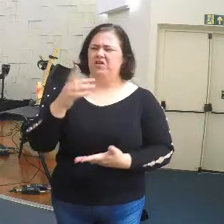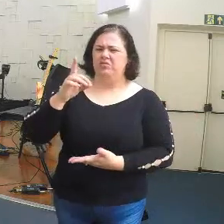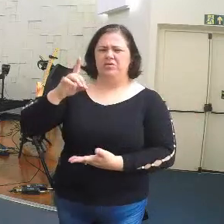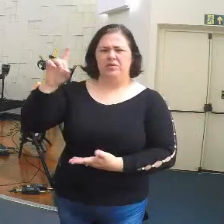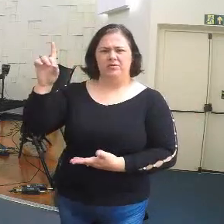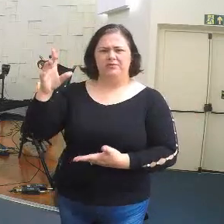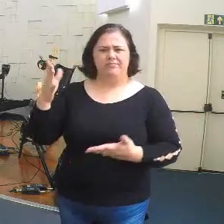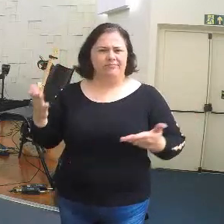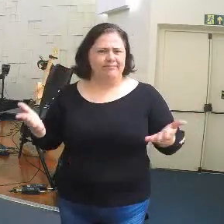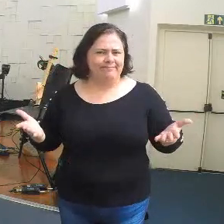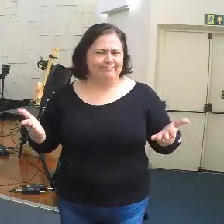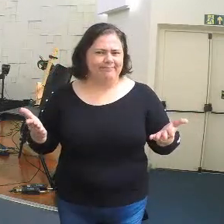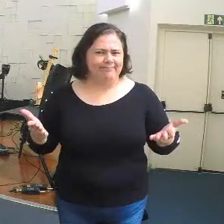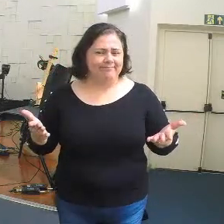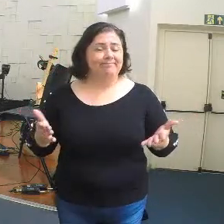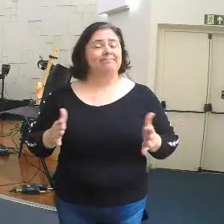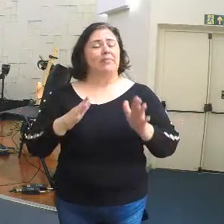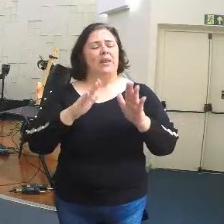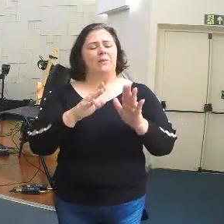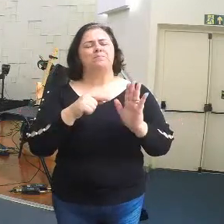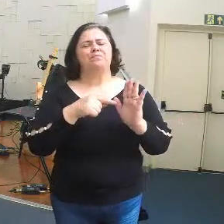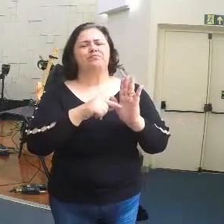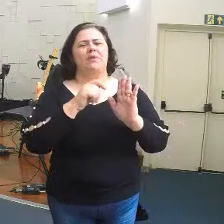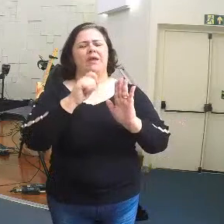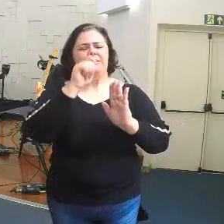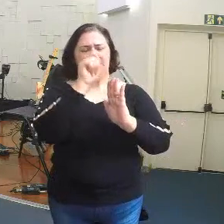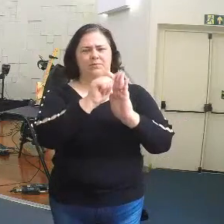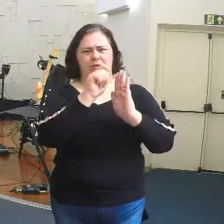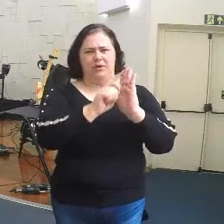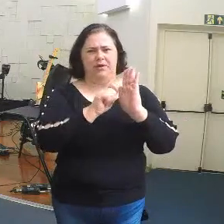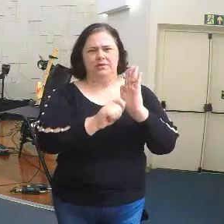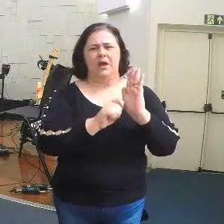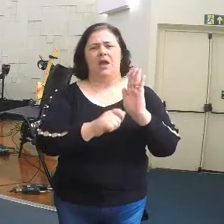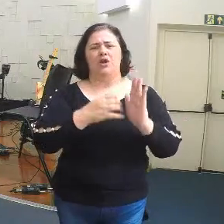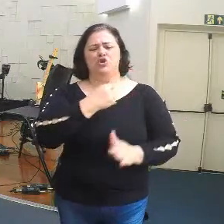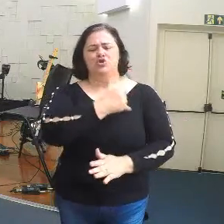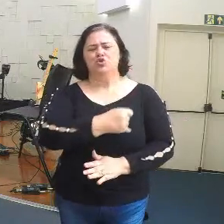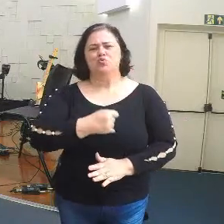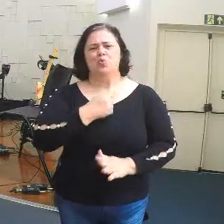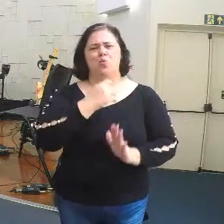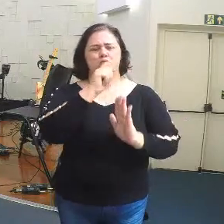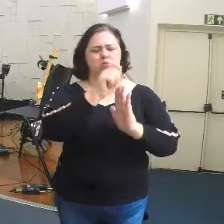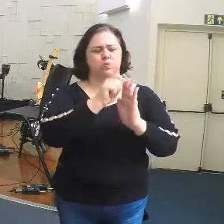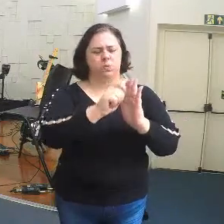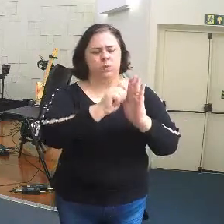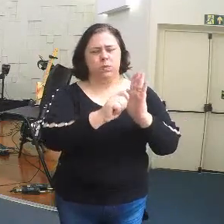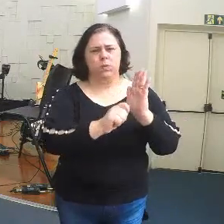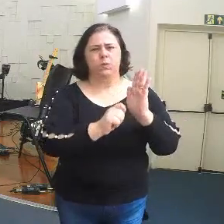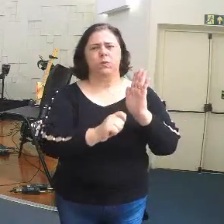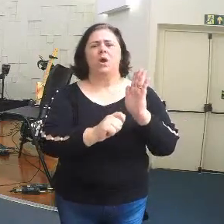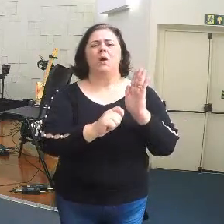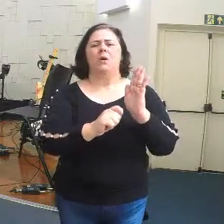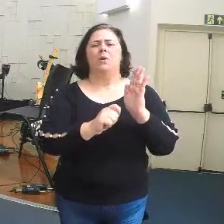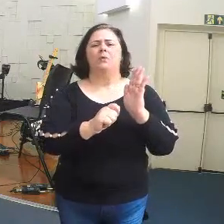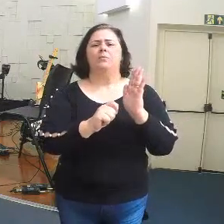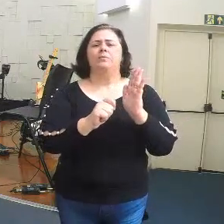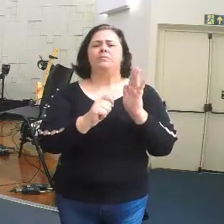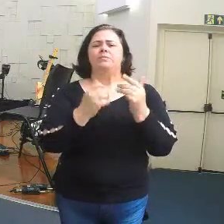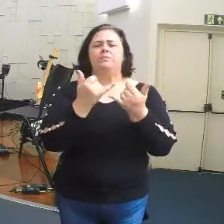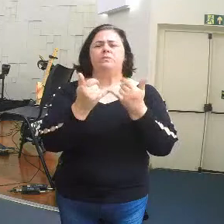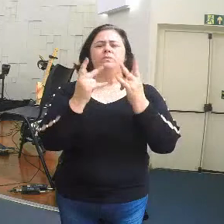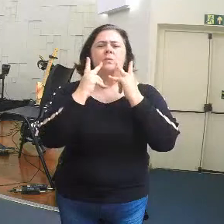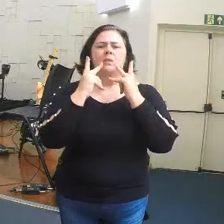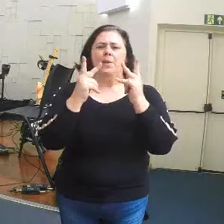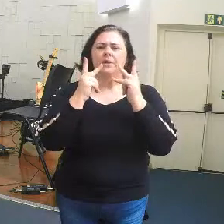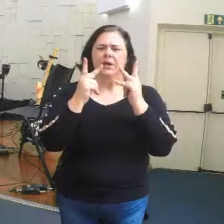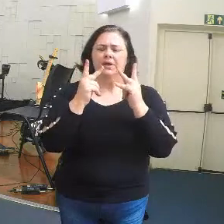epístola, que na verdade foi escrita na forma de um sermão poético, então a gente não deve esperar aqui uma